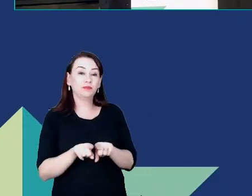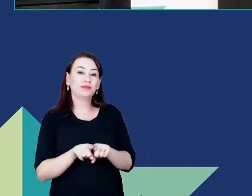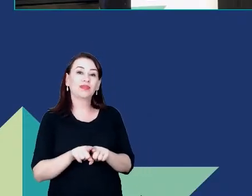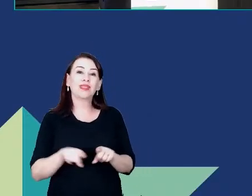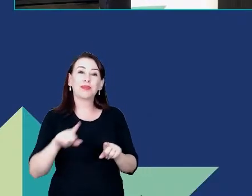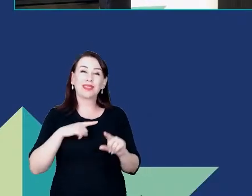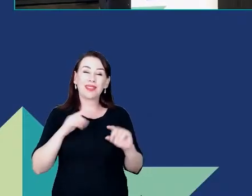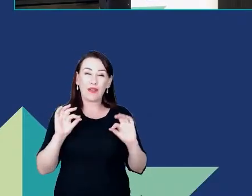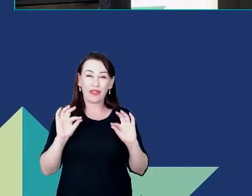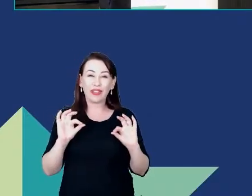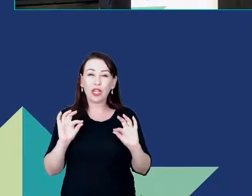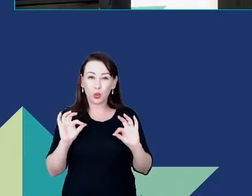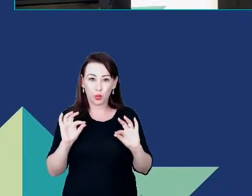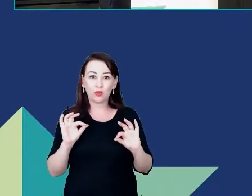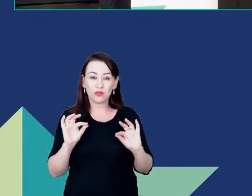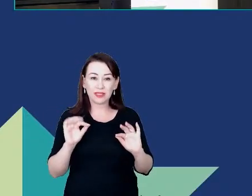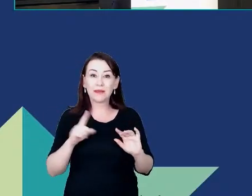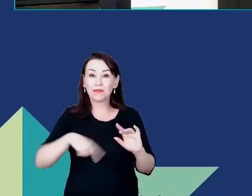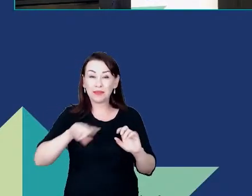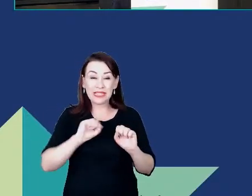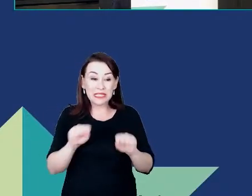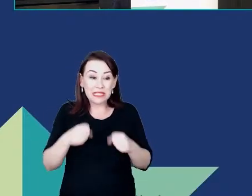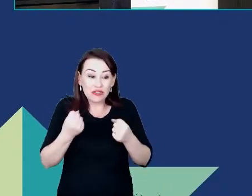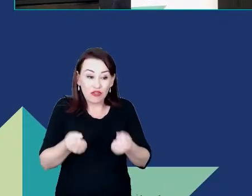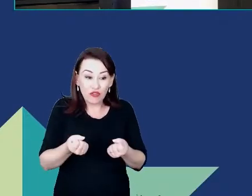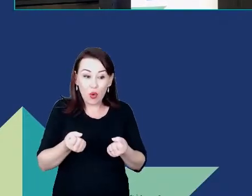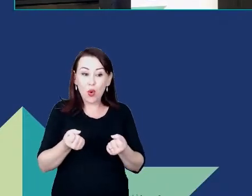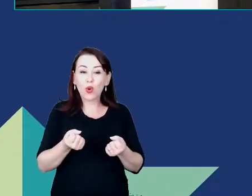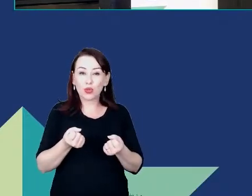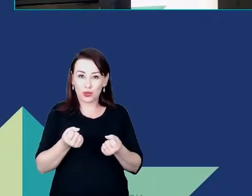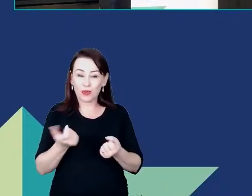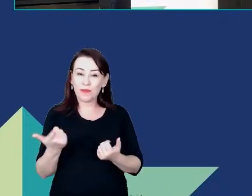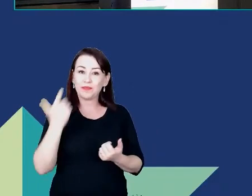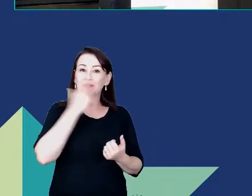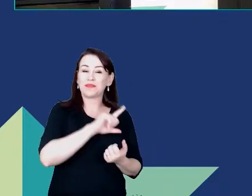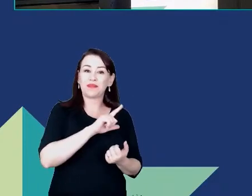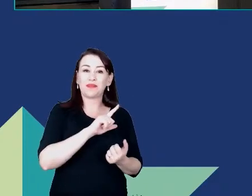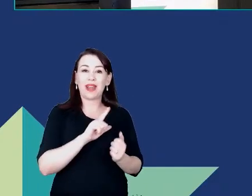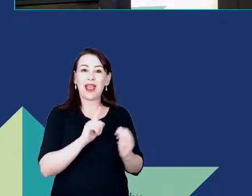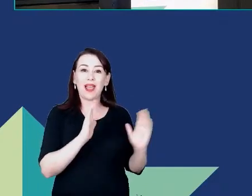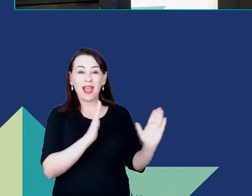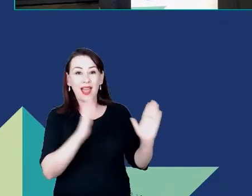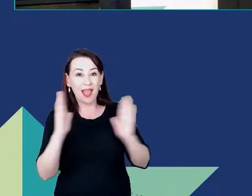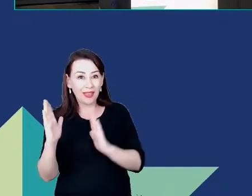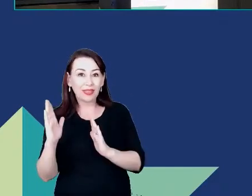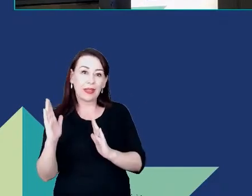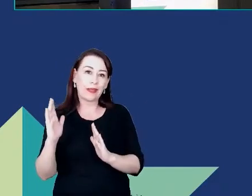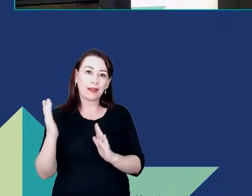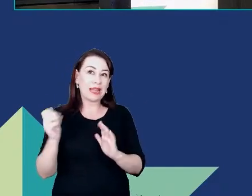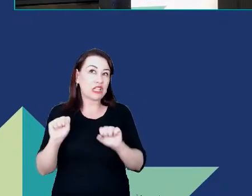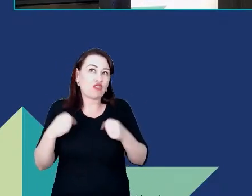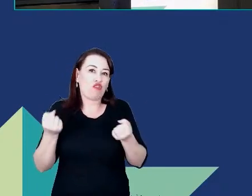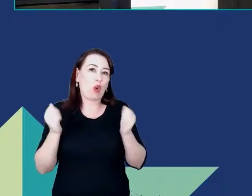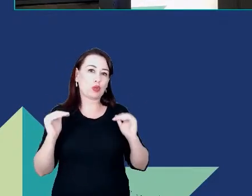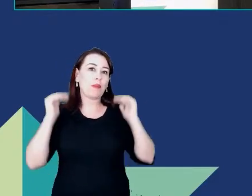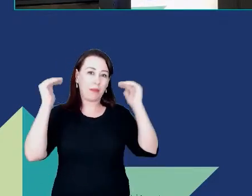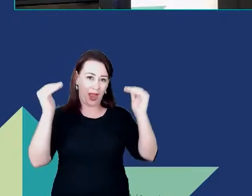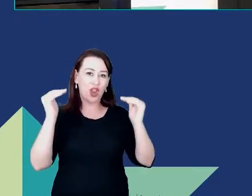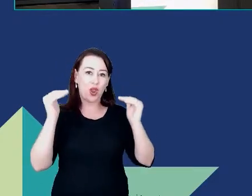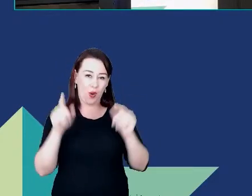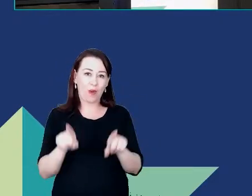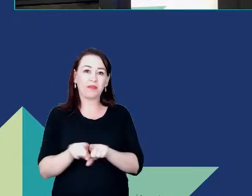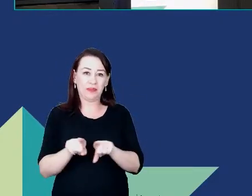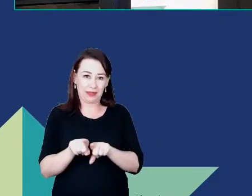o esforço que você precisa fazer para poder chegar até o ponto ideal de compactação é muito maior. Né? A trabalhabilidade é pior,